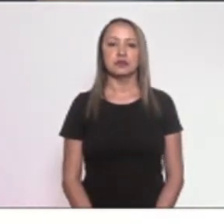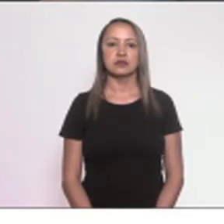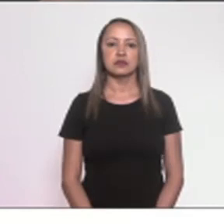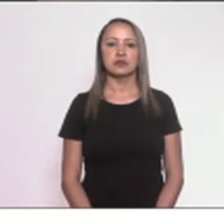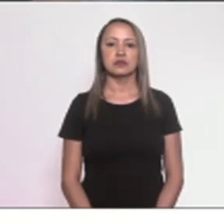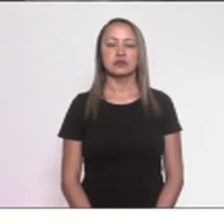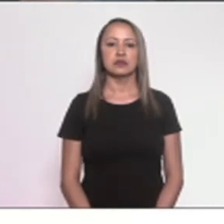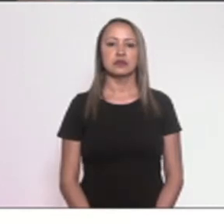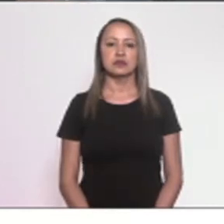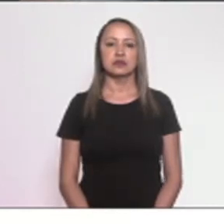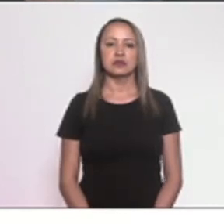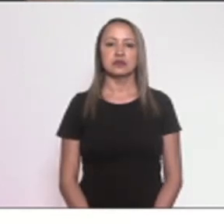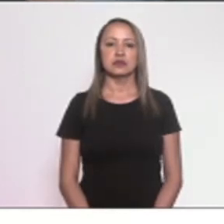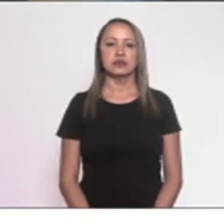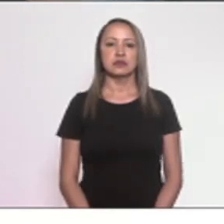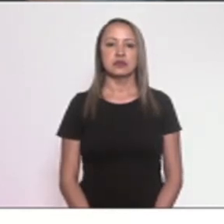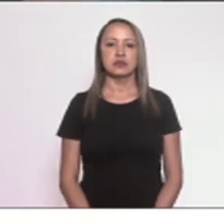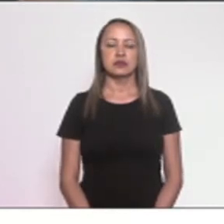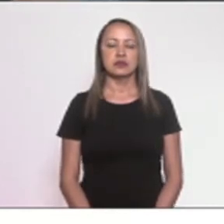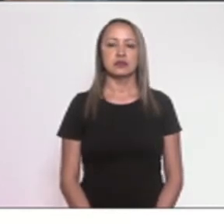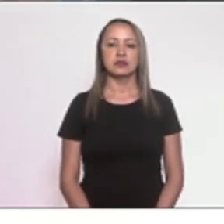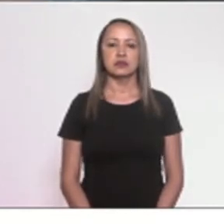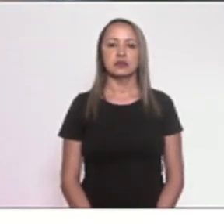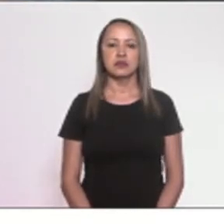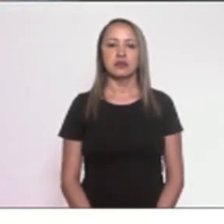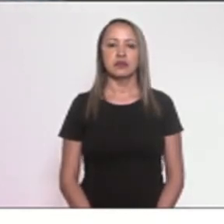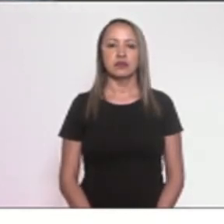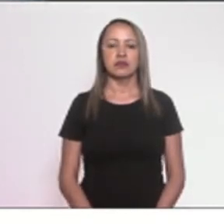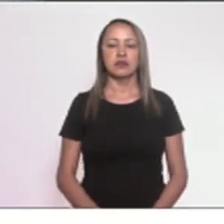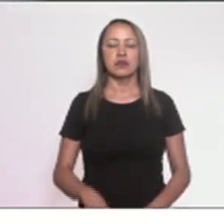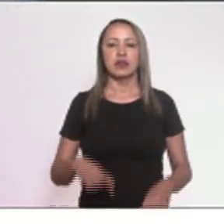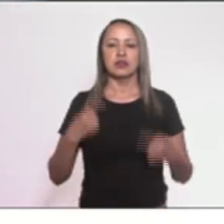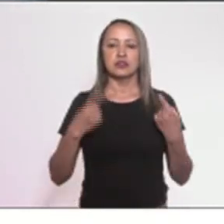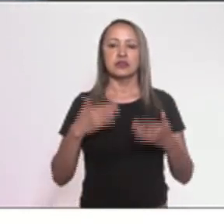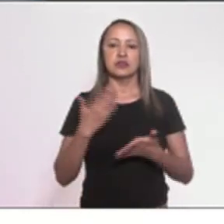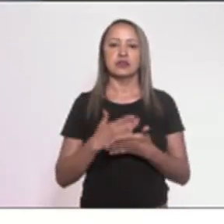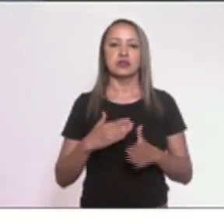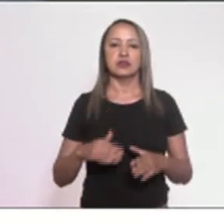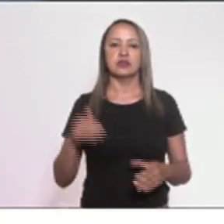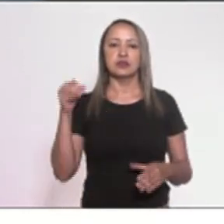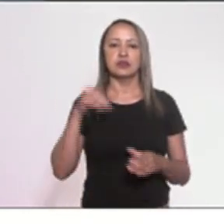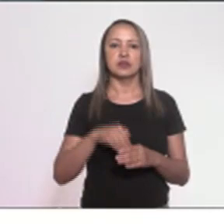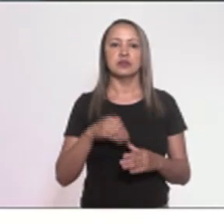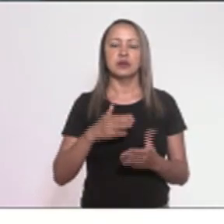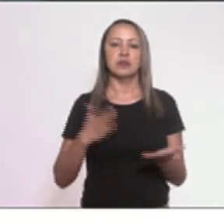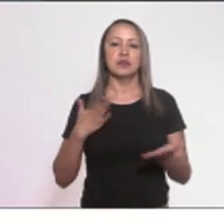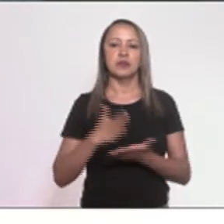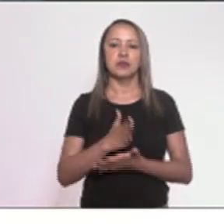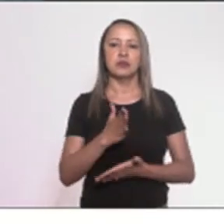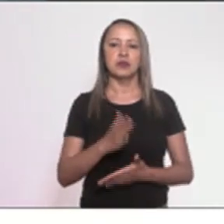Em discussão, não havendo que queira discutir, encerrada a discussão. Em votação, os senhores que aprovam, esses que estão aprovados, vai